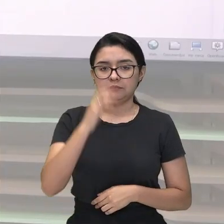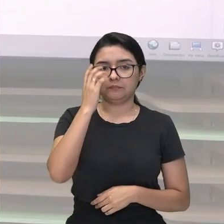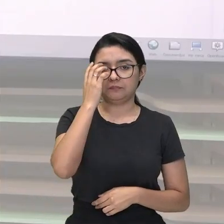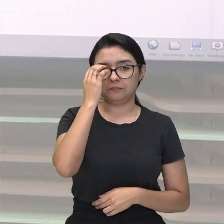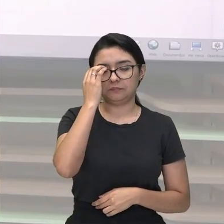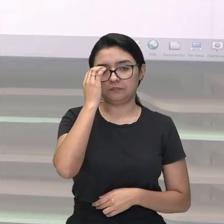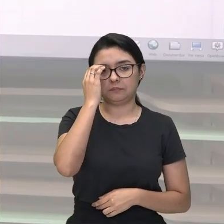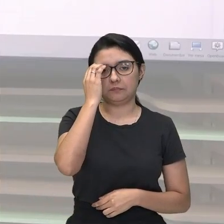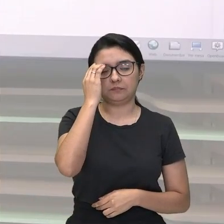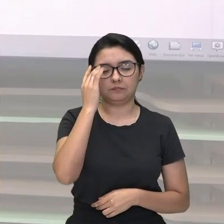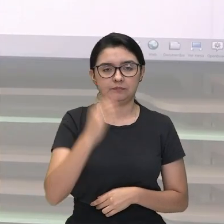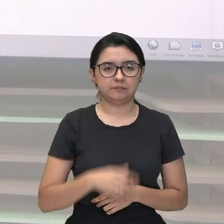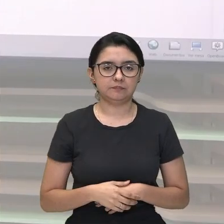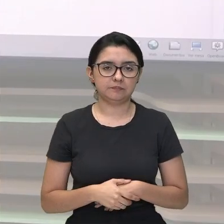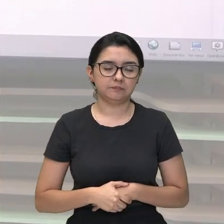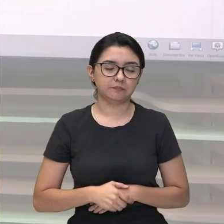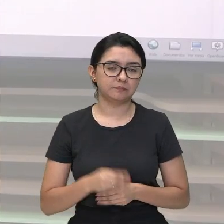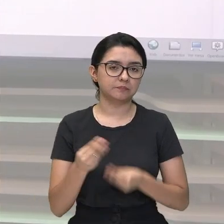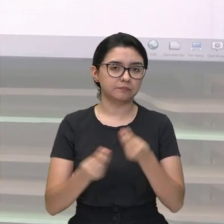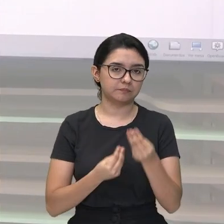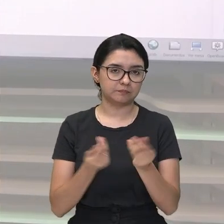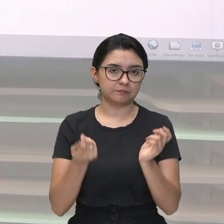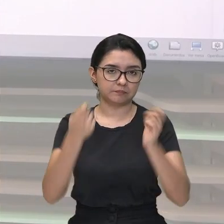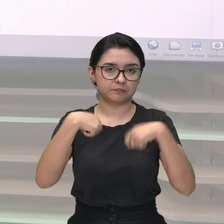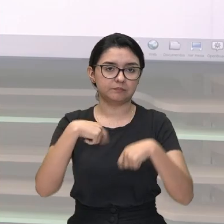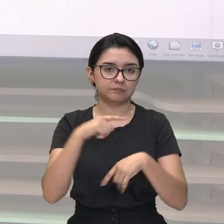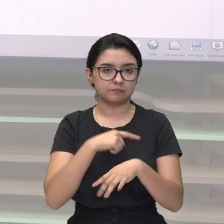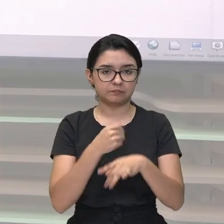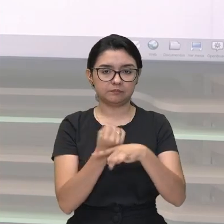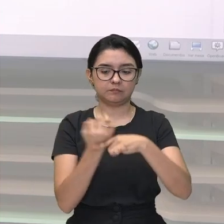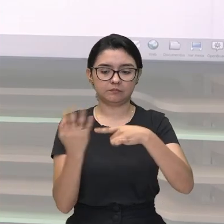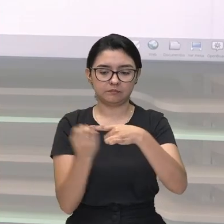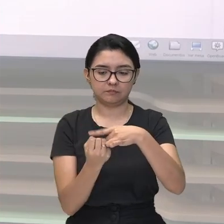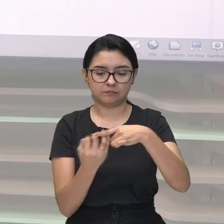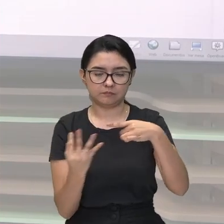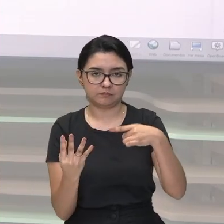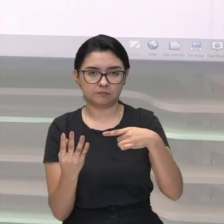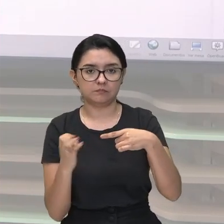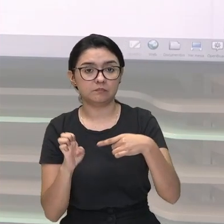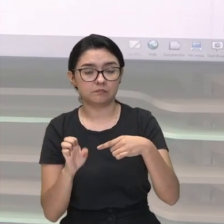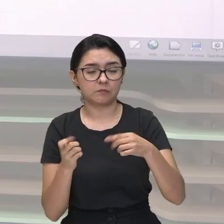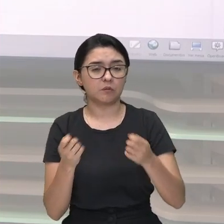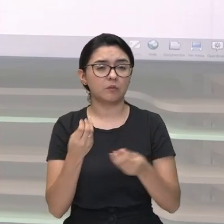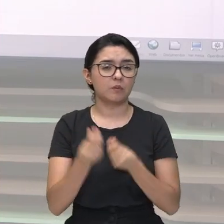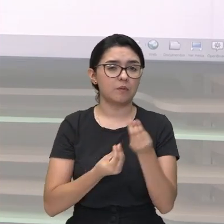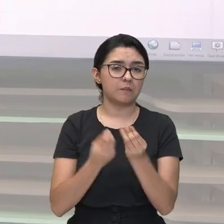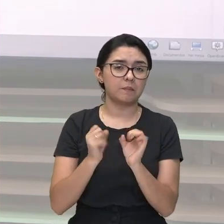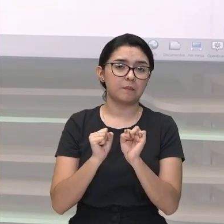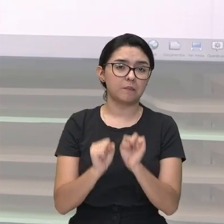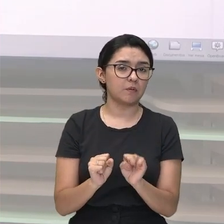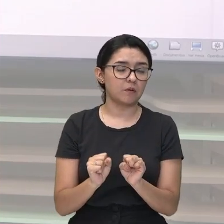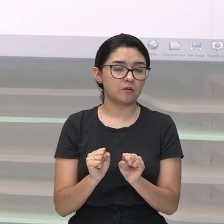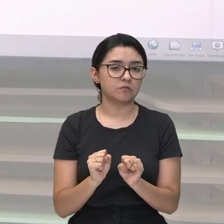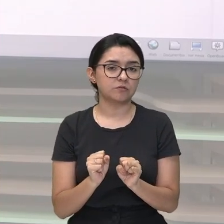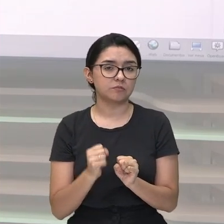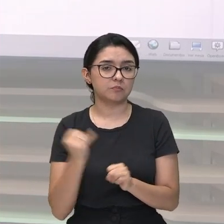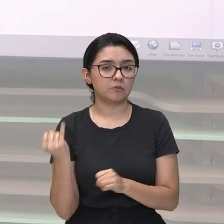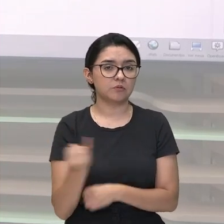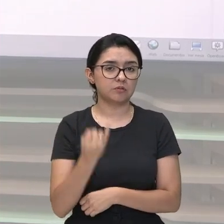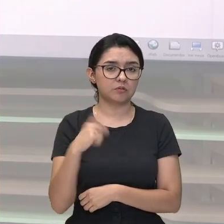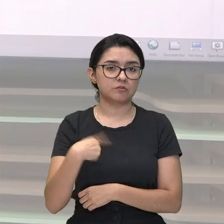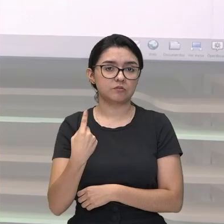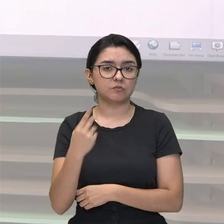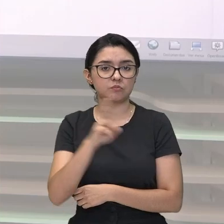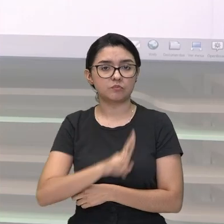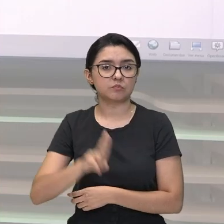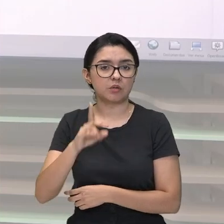podemos obter frações equivalentes e como elas podem ser úteis no nosso dia a dia?